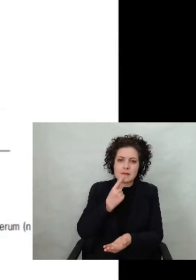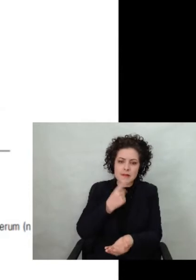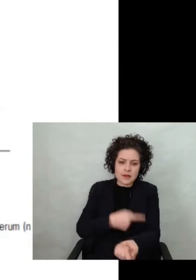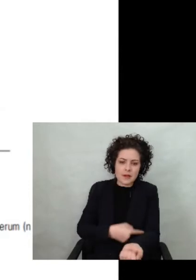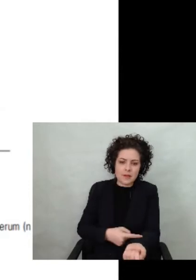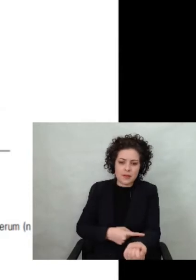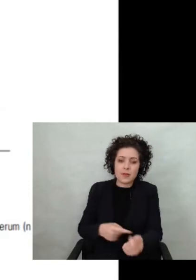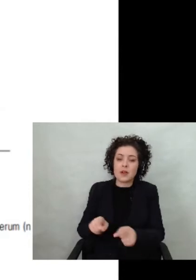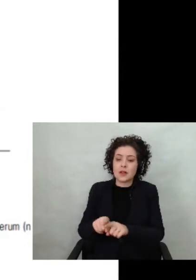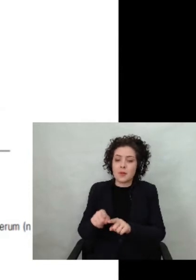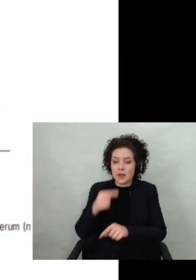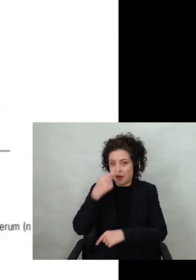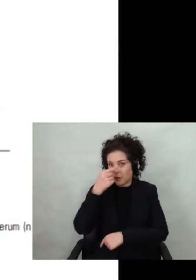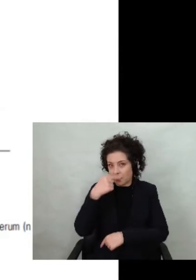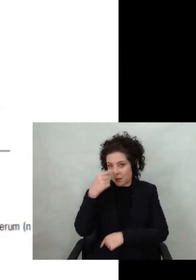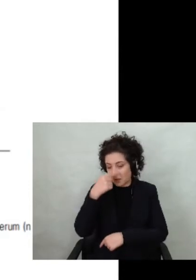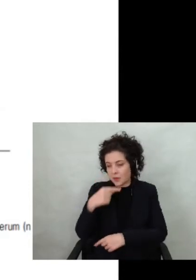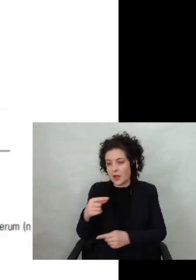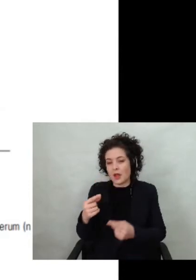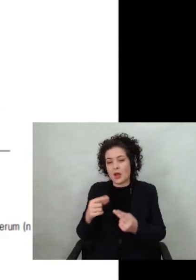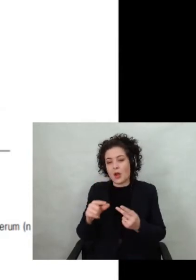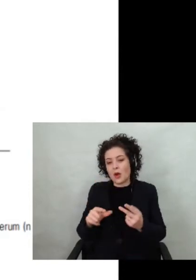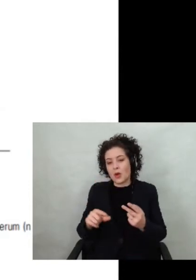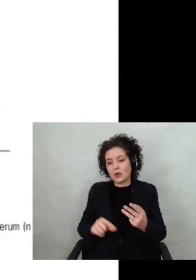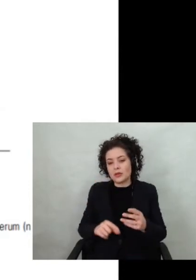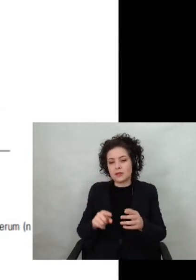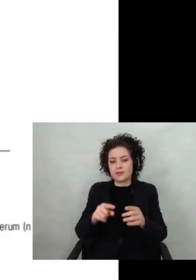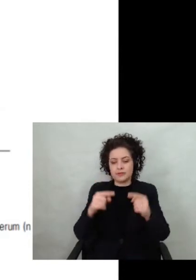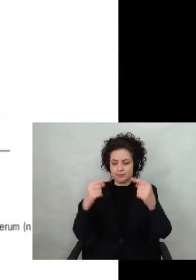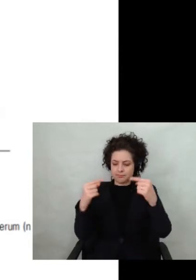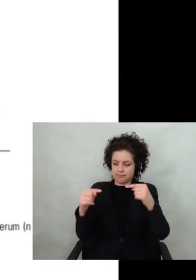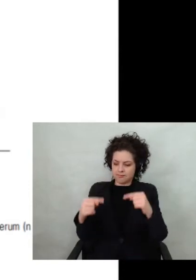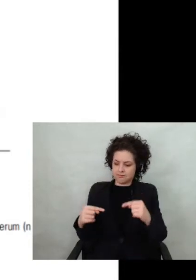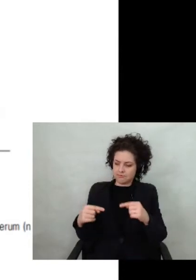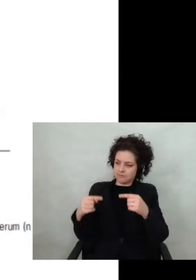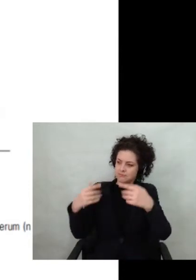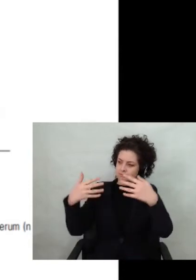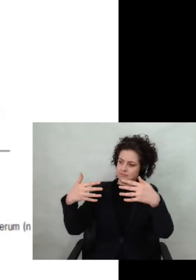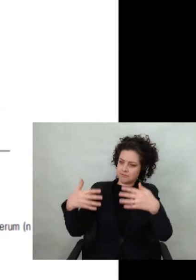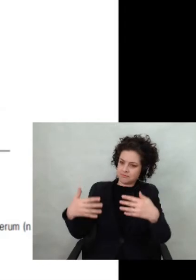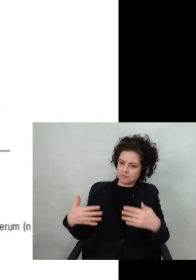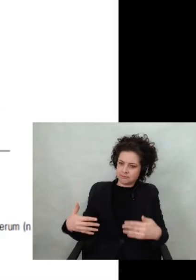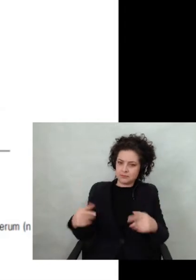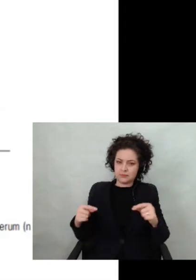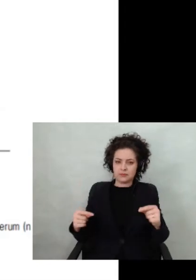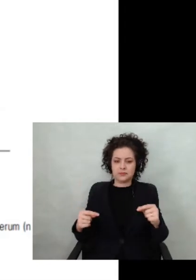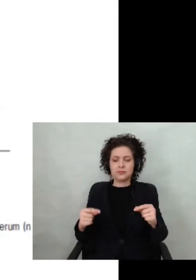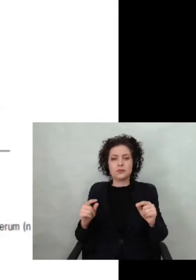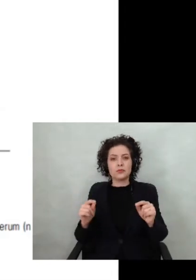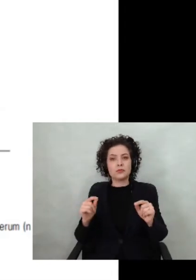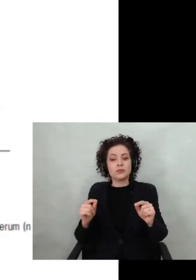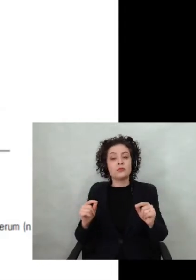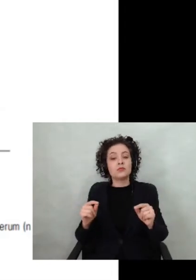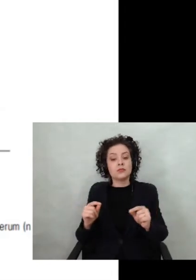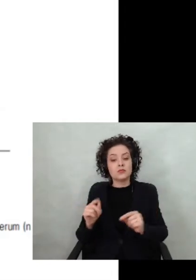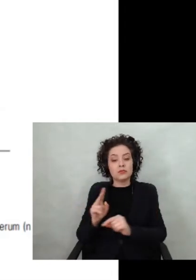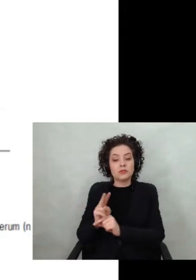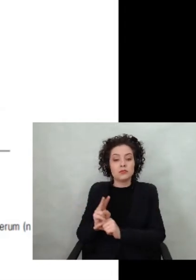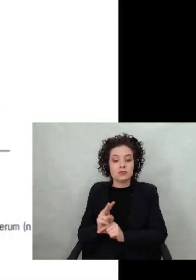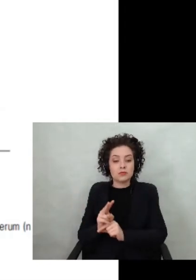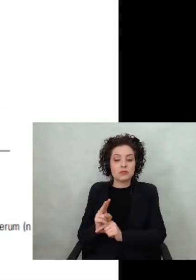influenza, e essa meta-análise mostra alguns estudos mostrando um fator protetor, ou seja, um fator